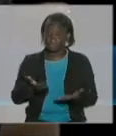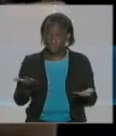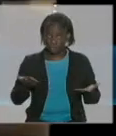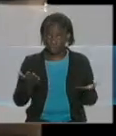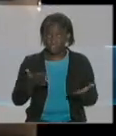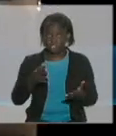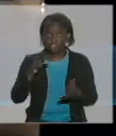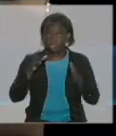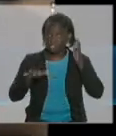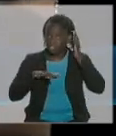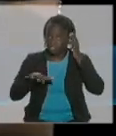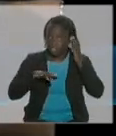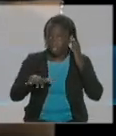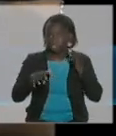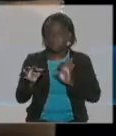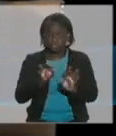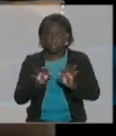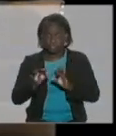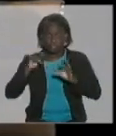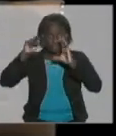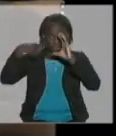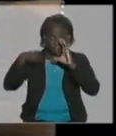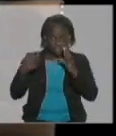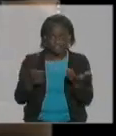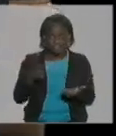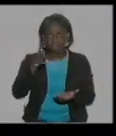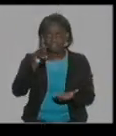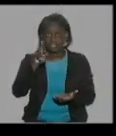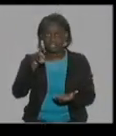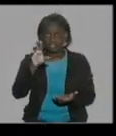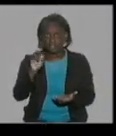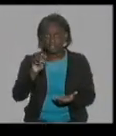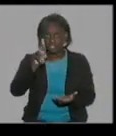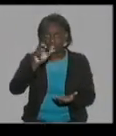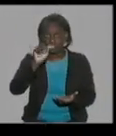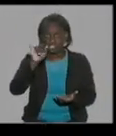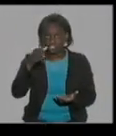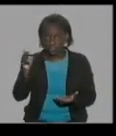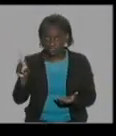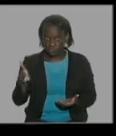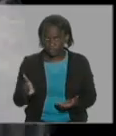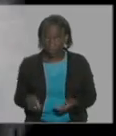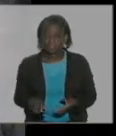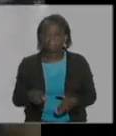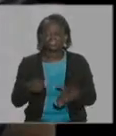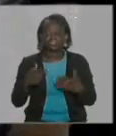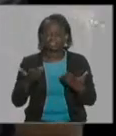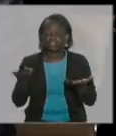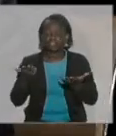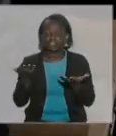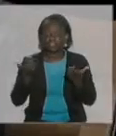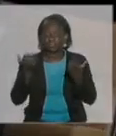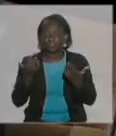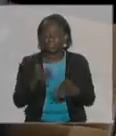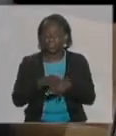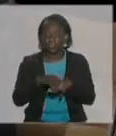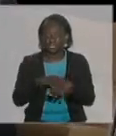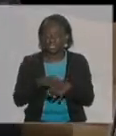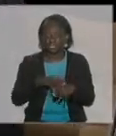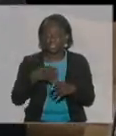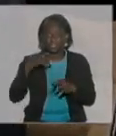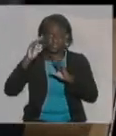Nosso convidado de hoje é o DJ, produtor e documentarista Pedro Rajão. Pedro, vamos falar então